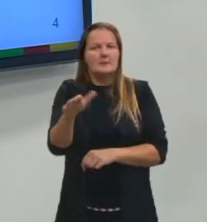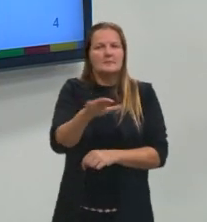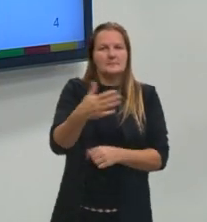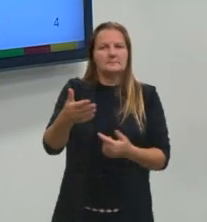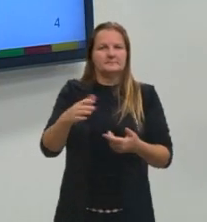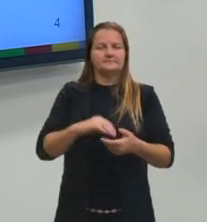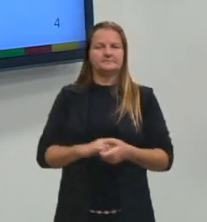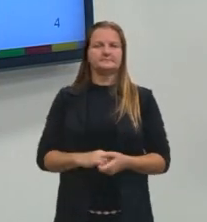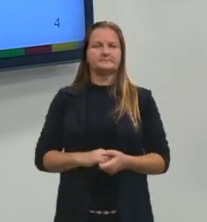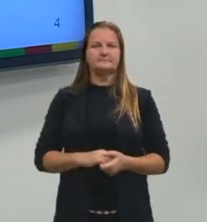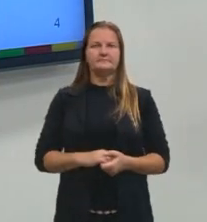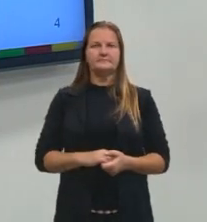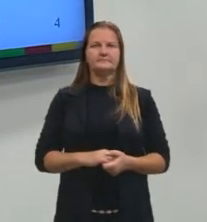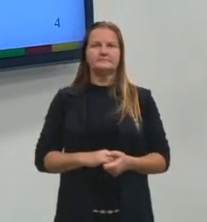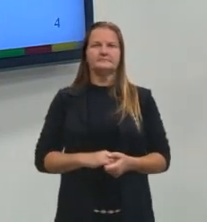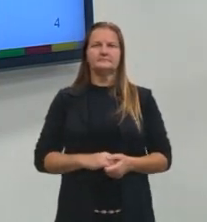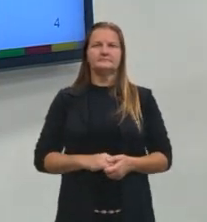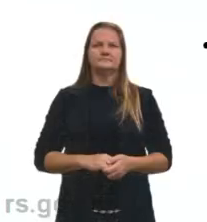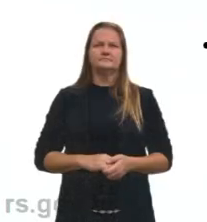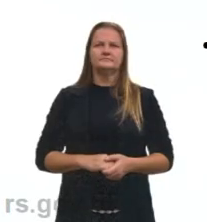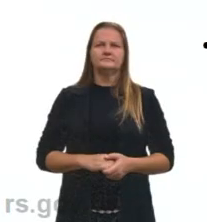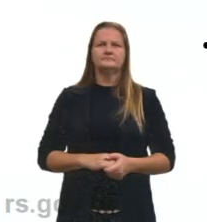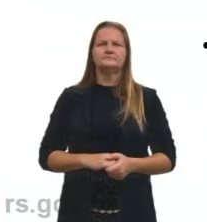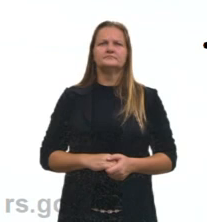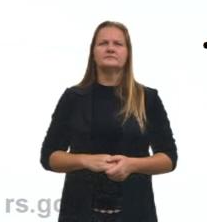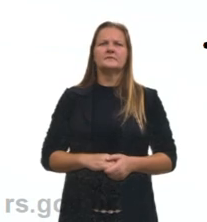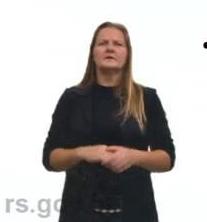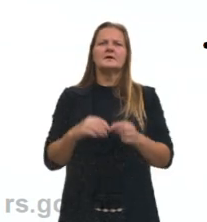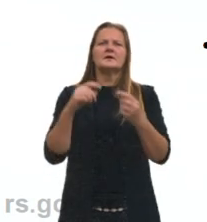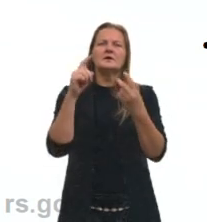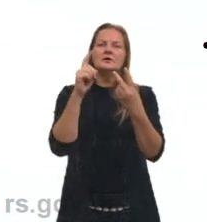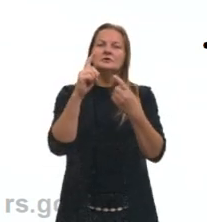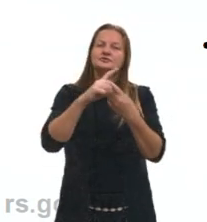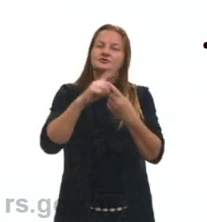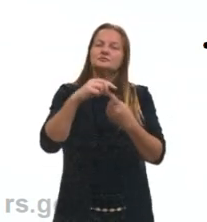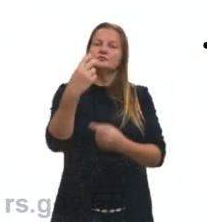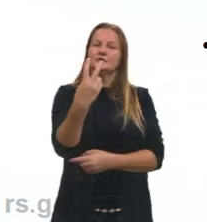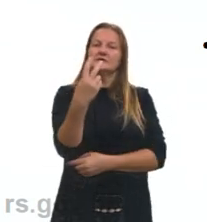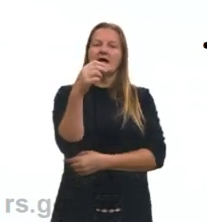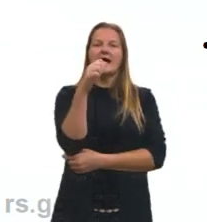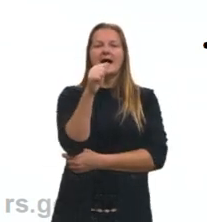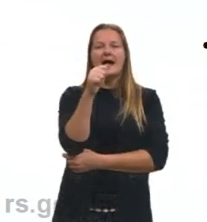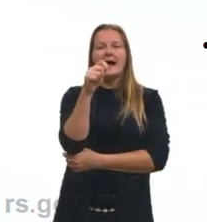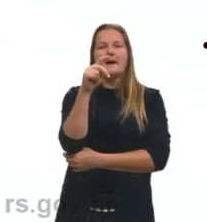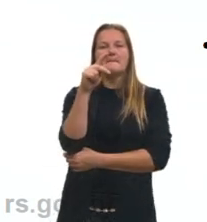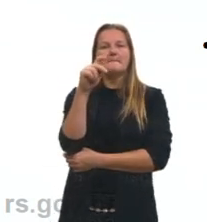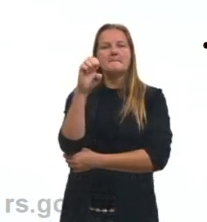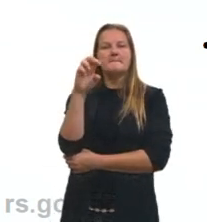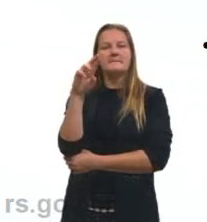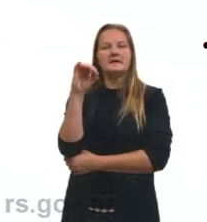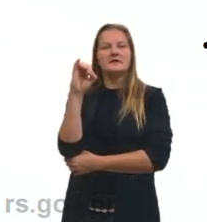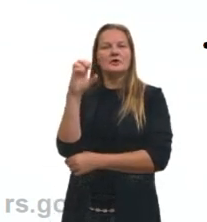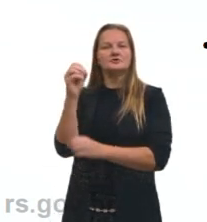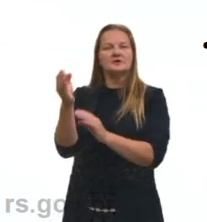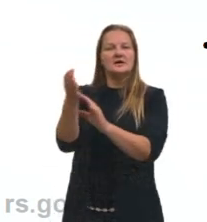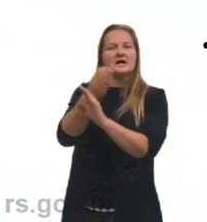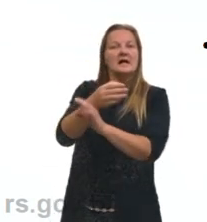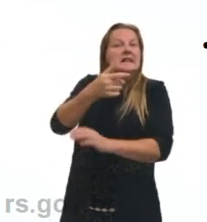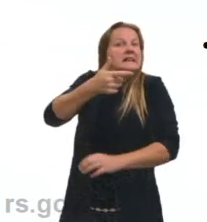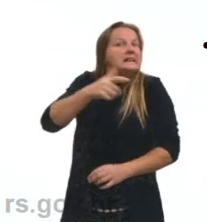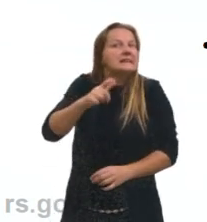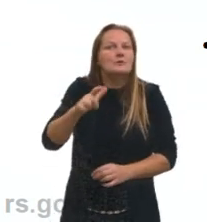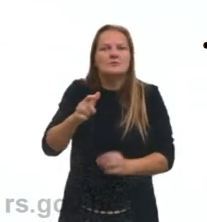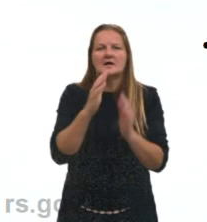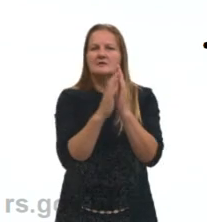tá porque são várias propriedades periódicas já as propriedades aperiódicas aperiódicas significa que são não